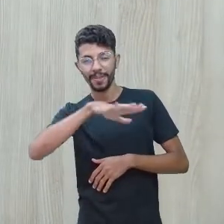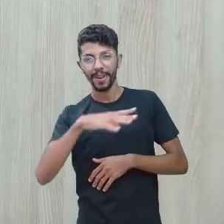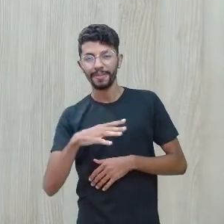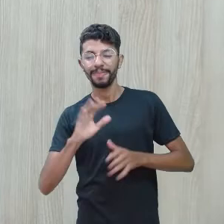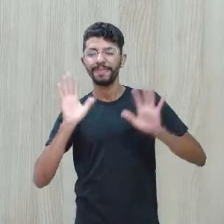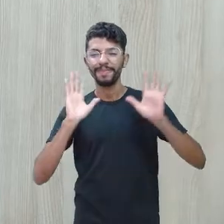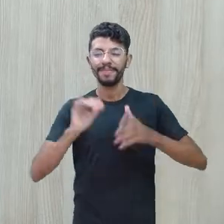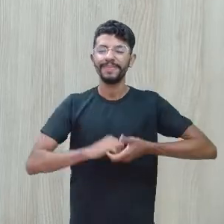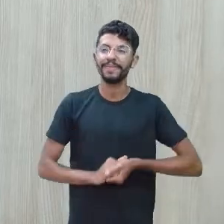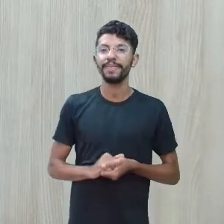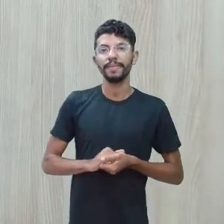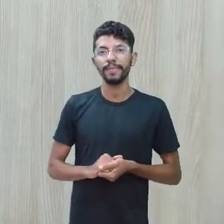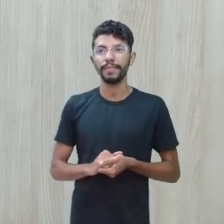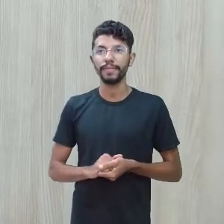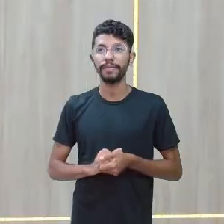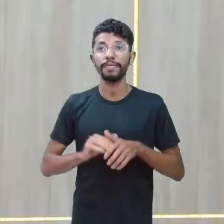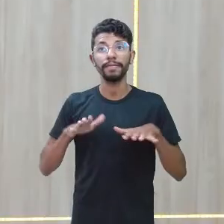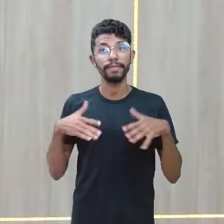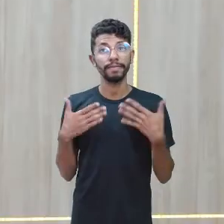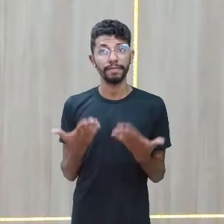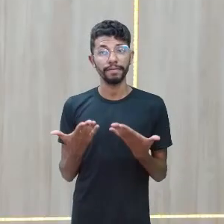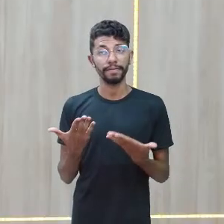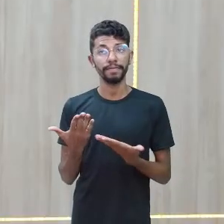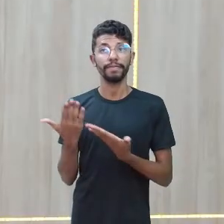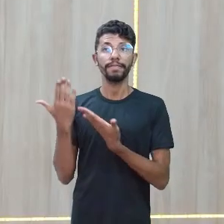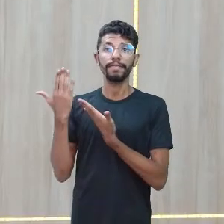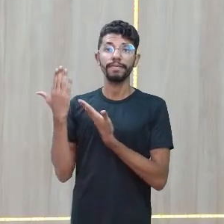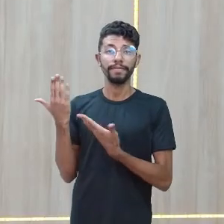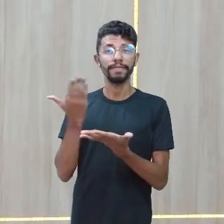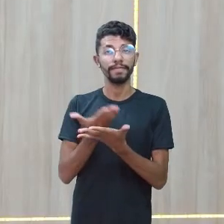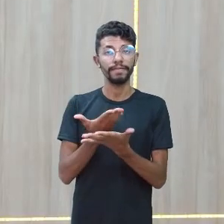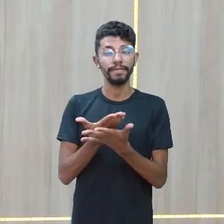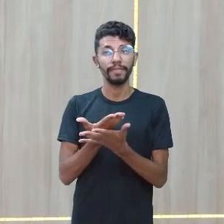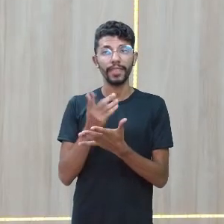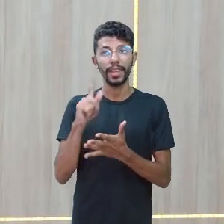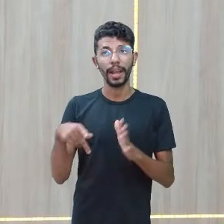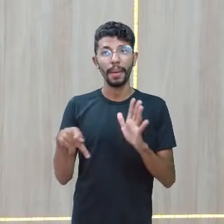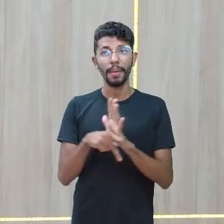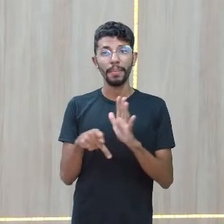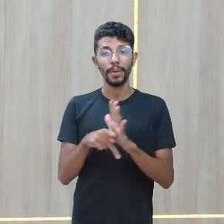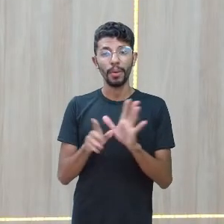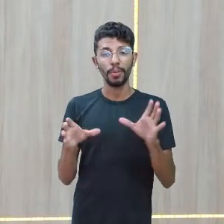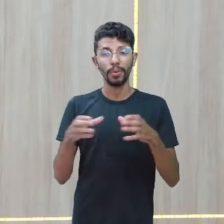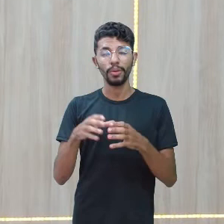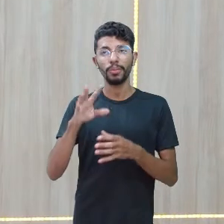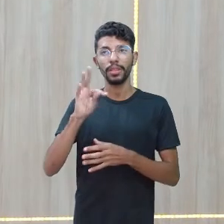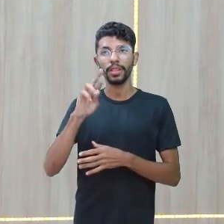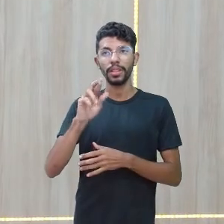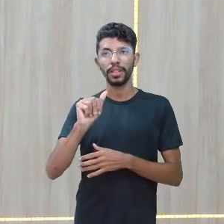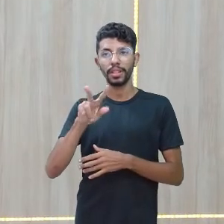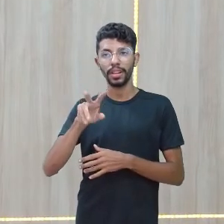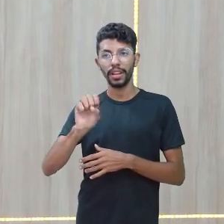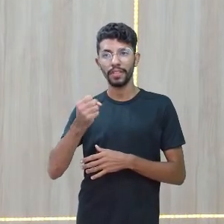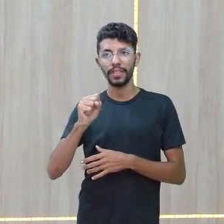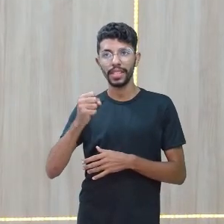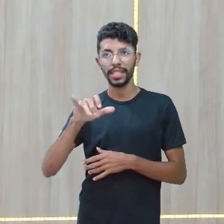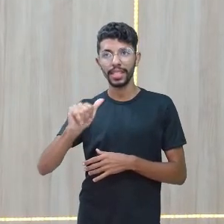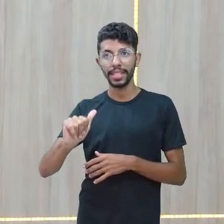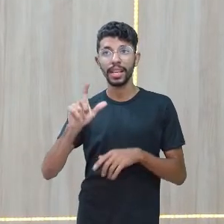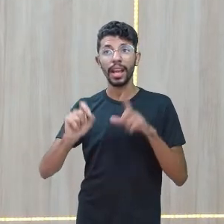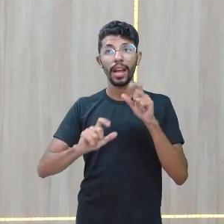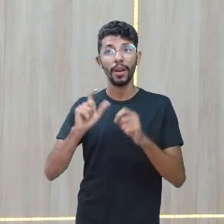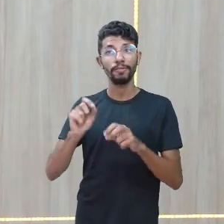Satisfação. Pois é, então essa aula é para o Travessia, o assunto é em forma imperativa e